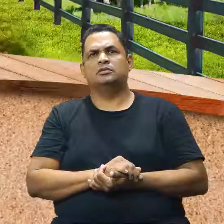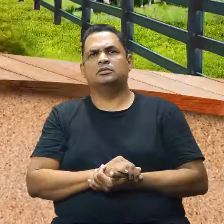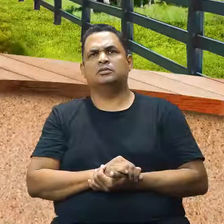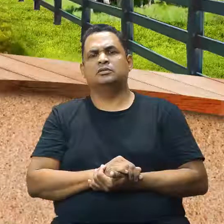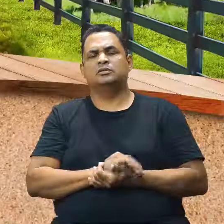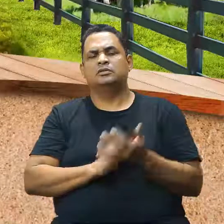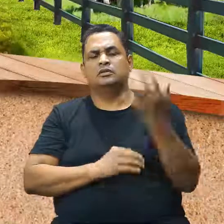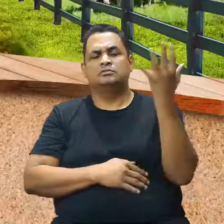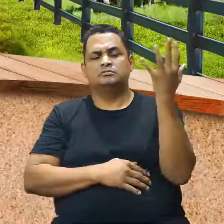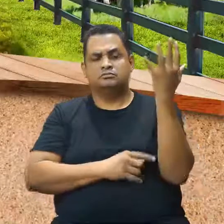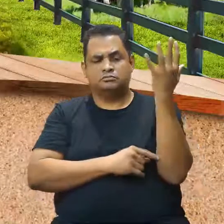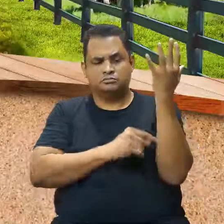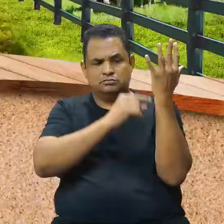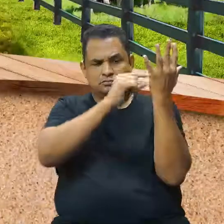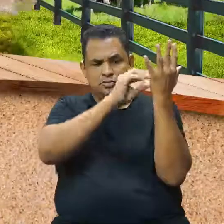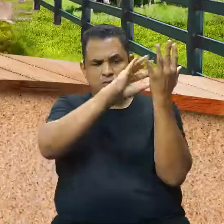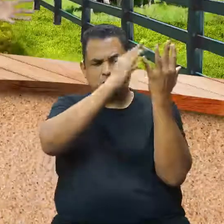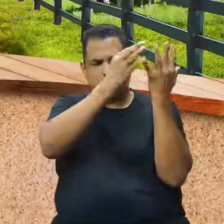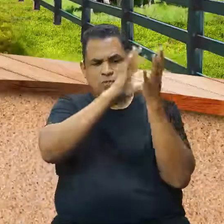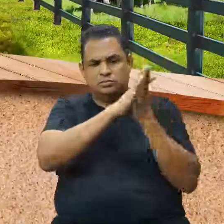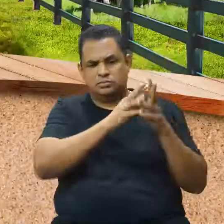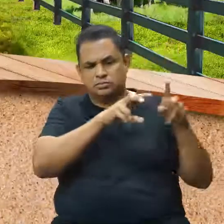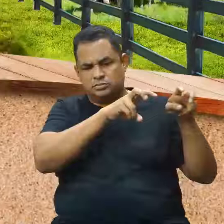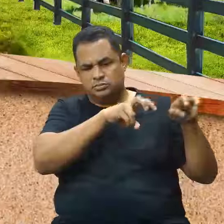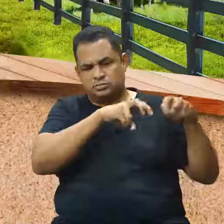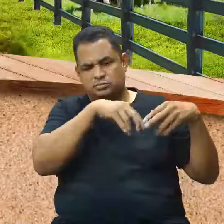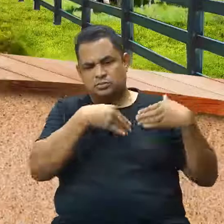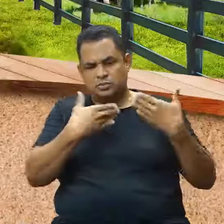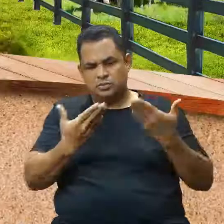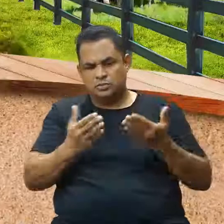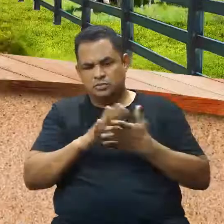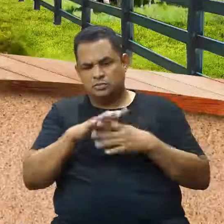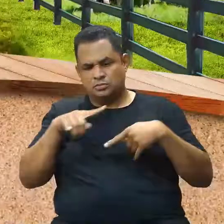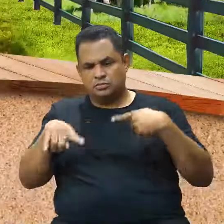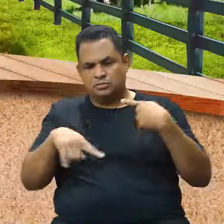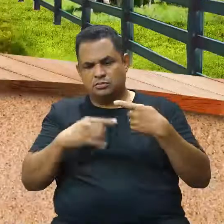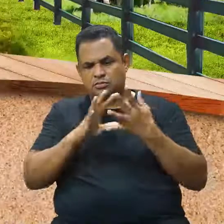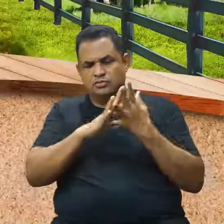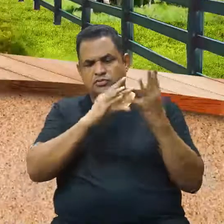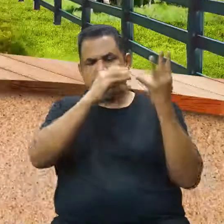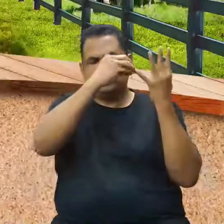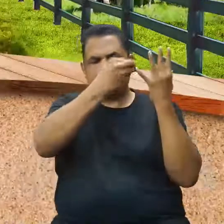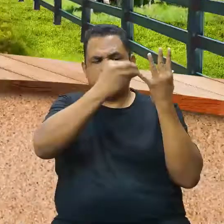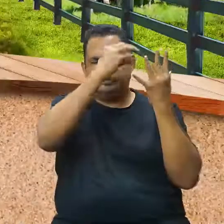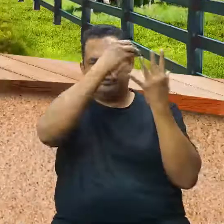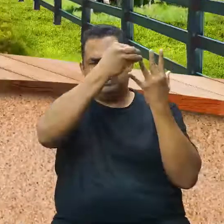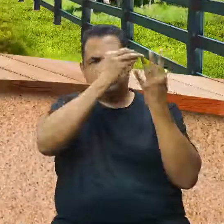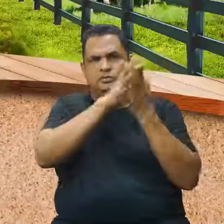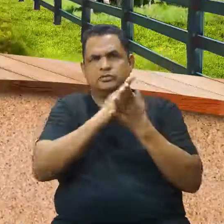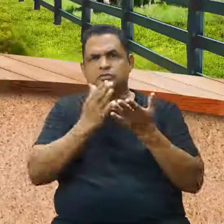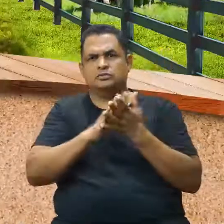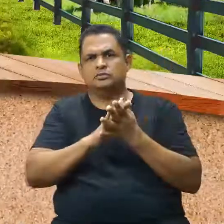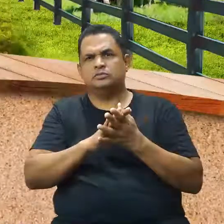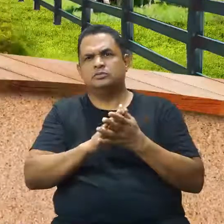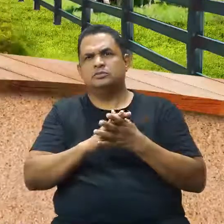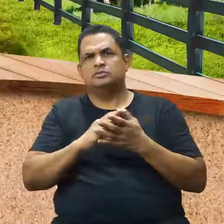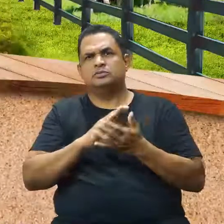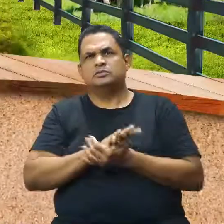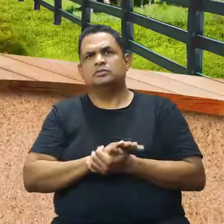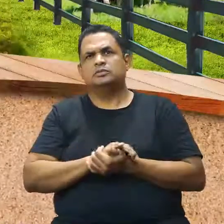produção da agricultura, qual é o objetivo das folhas? Tanto no caju,